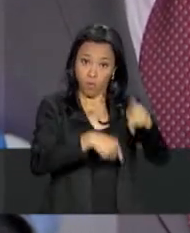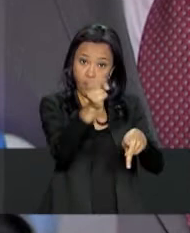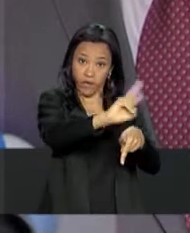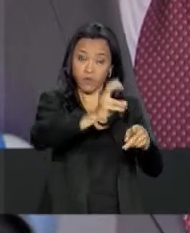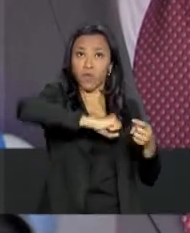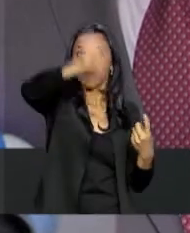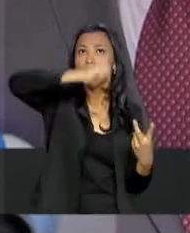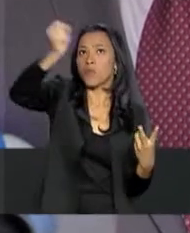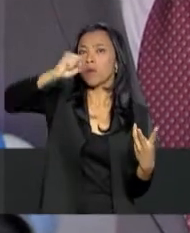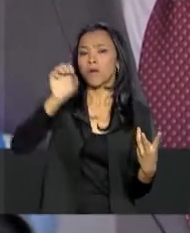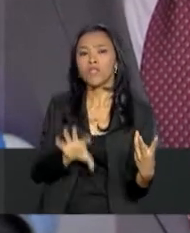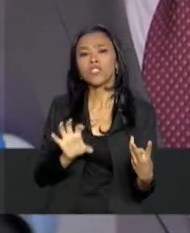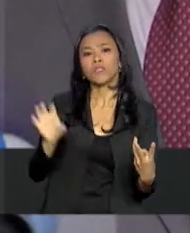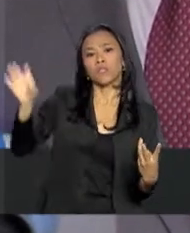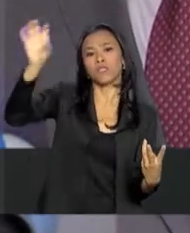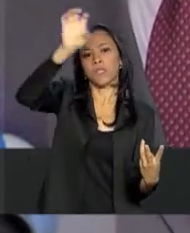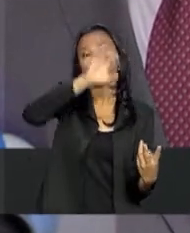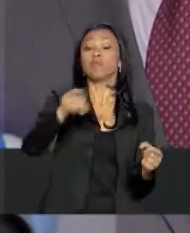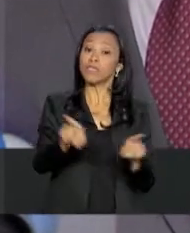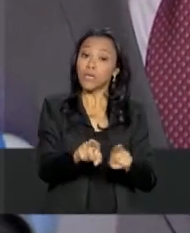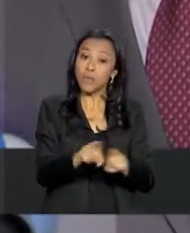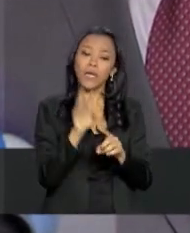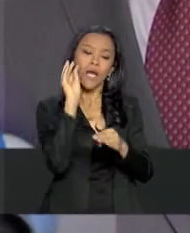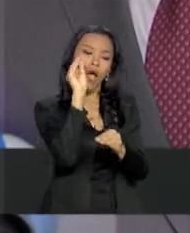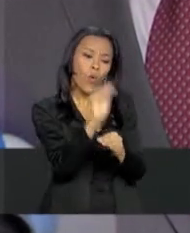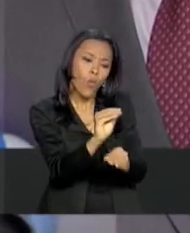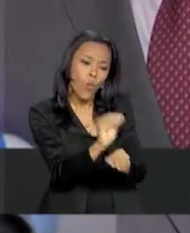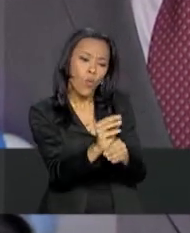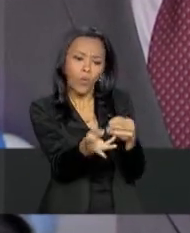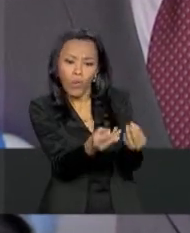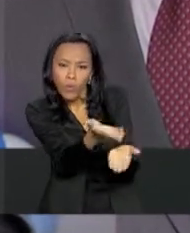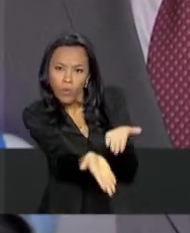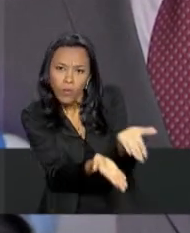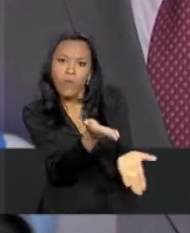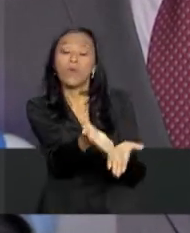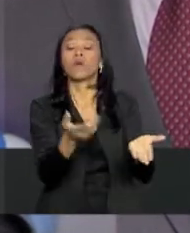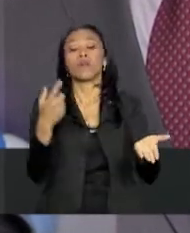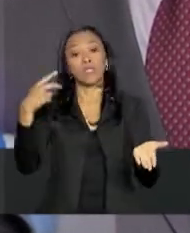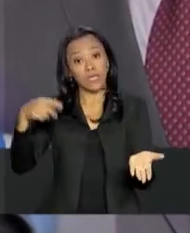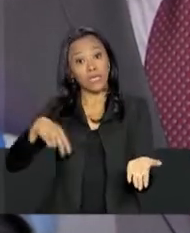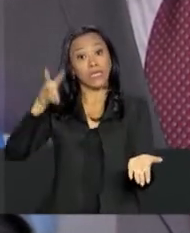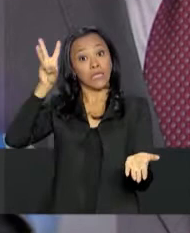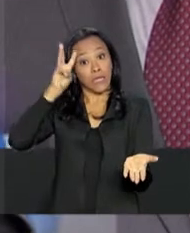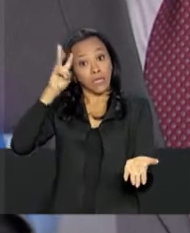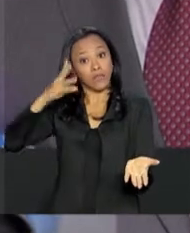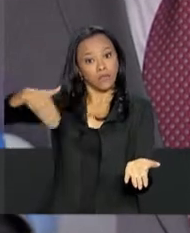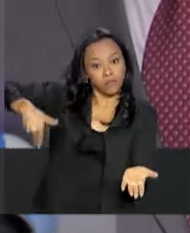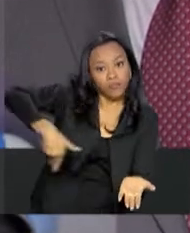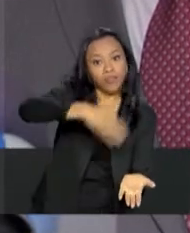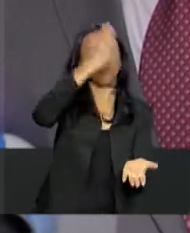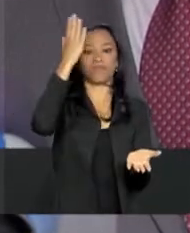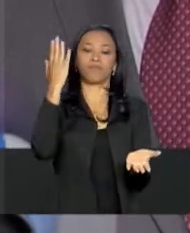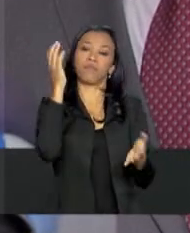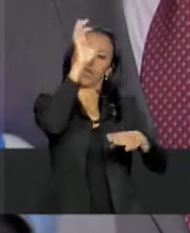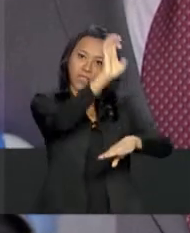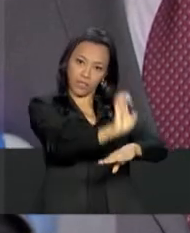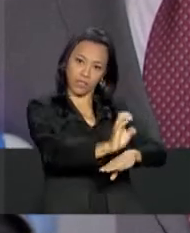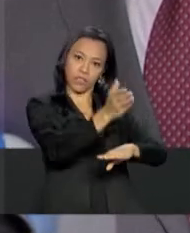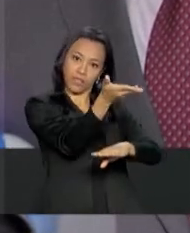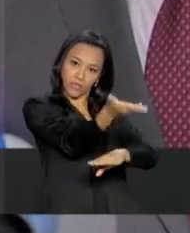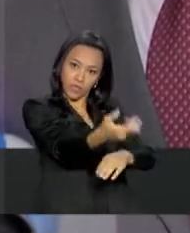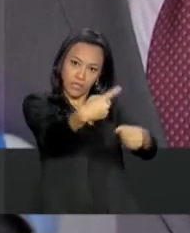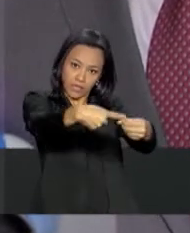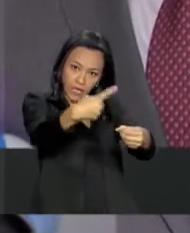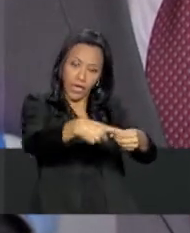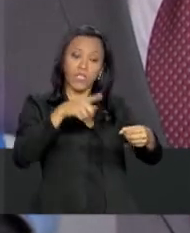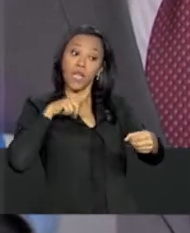venezuelanos e também do acolhimento seguimos viagem na terça-feira para pacaraíma onde também fizemos reuniões